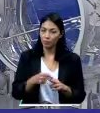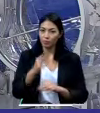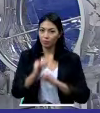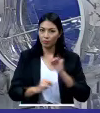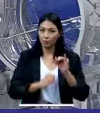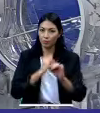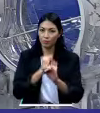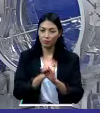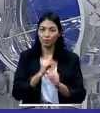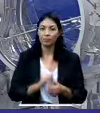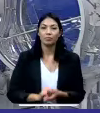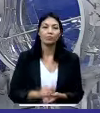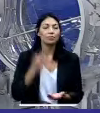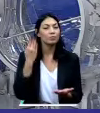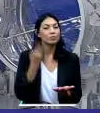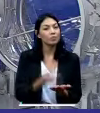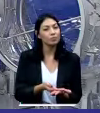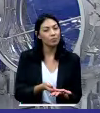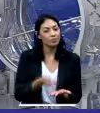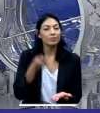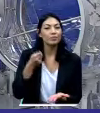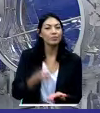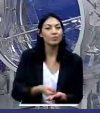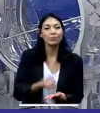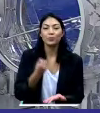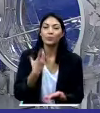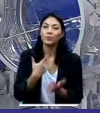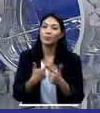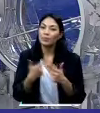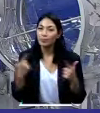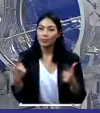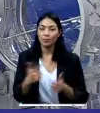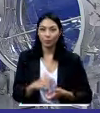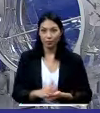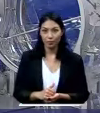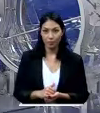loterias.caixa.gov.br. Acredite, aposte e boa sorte!